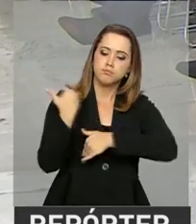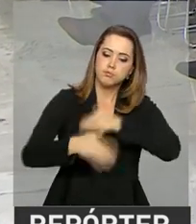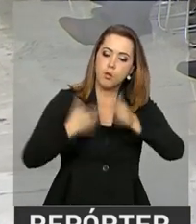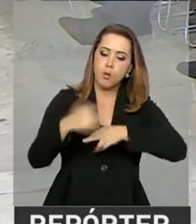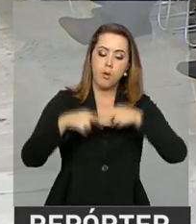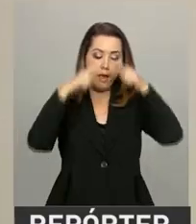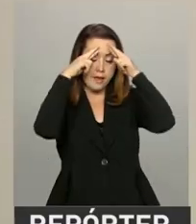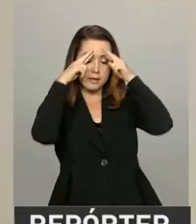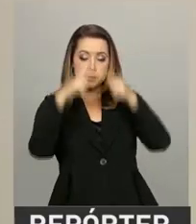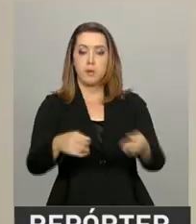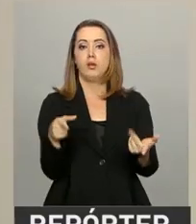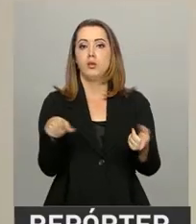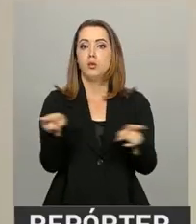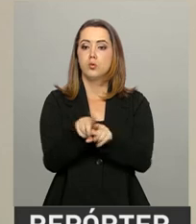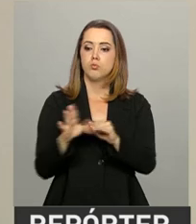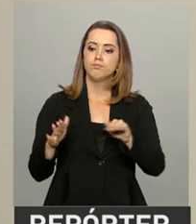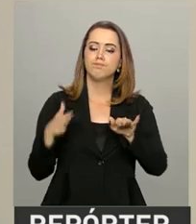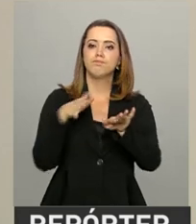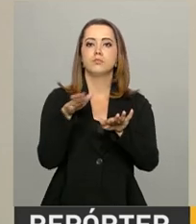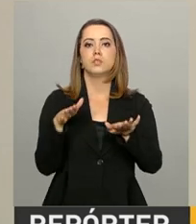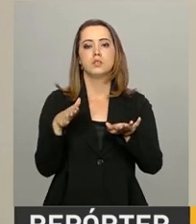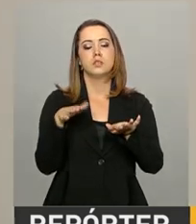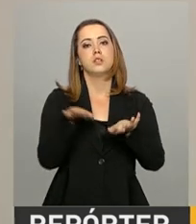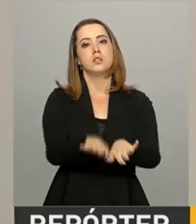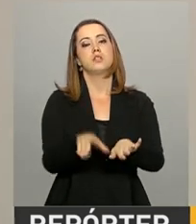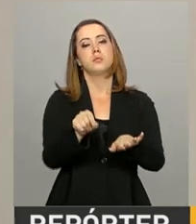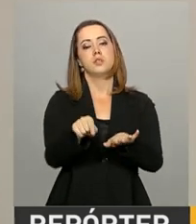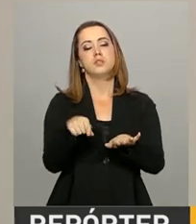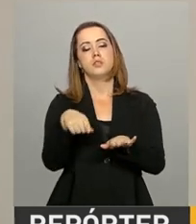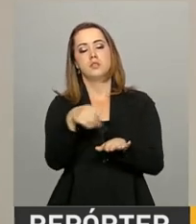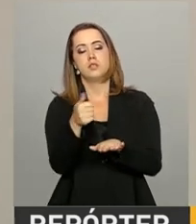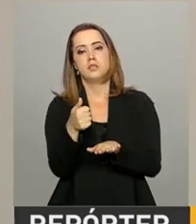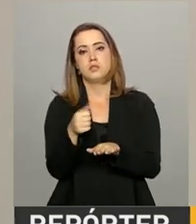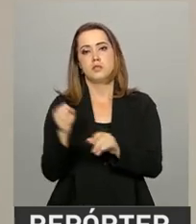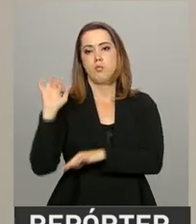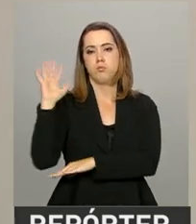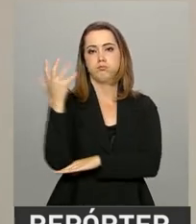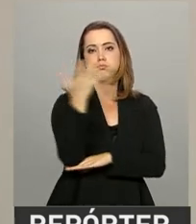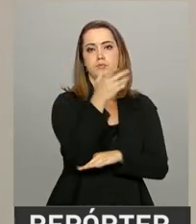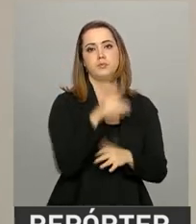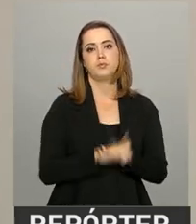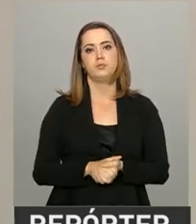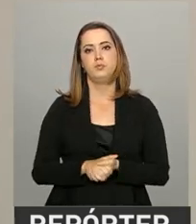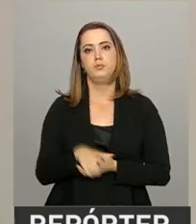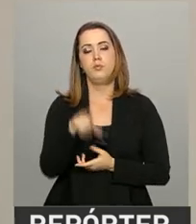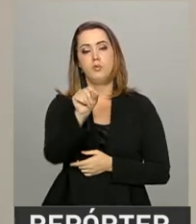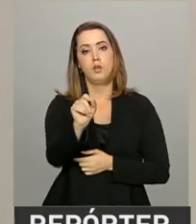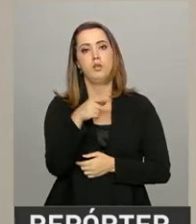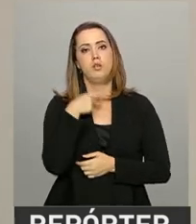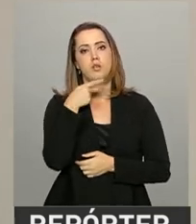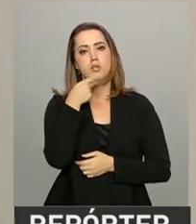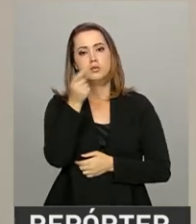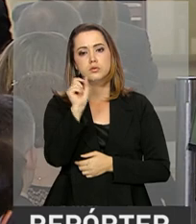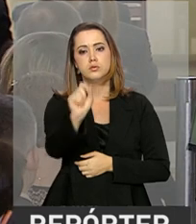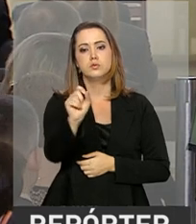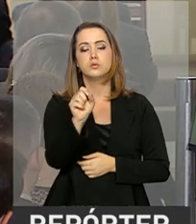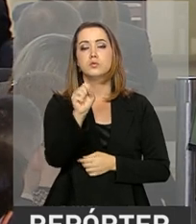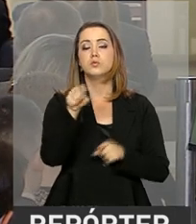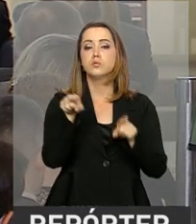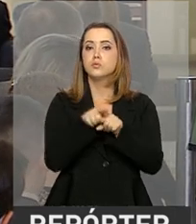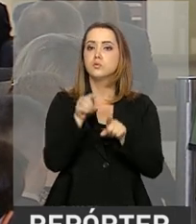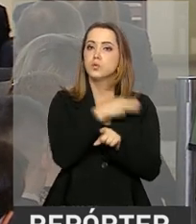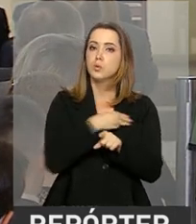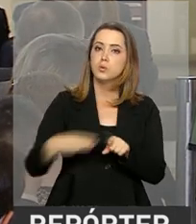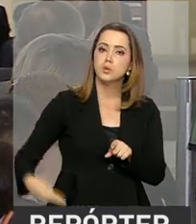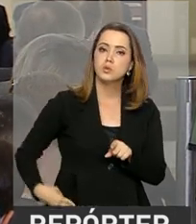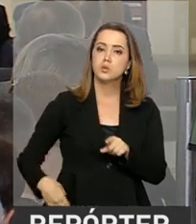respeito e integração ao meio ambiente o Ministro das relações exteriores José Serra disse que o Brasil tem papel